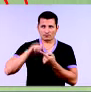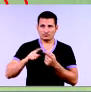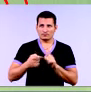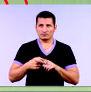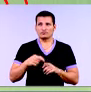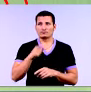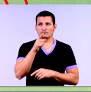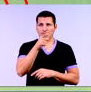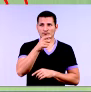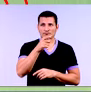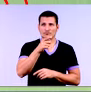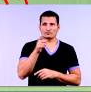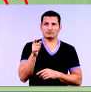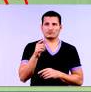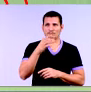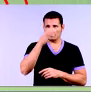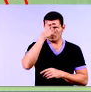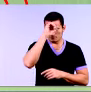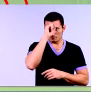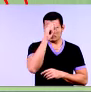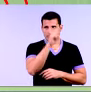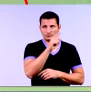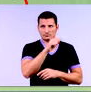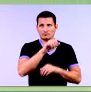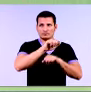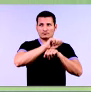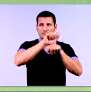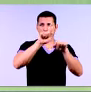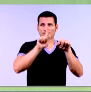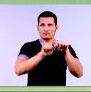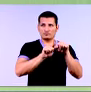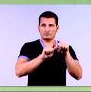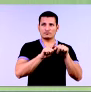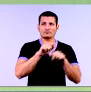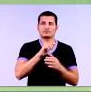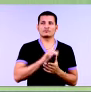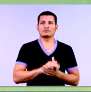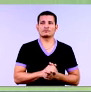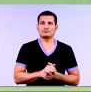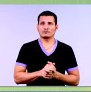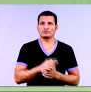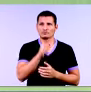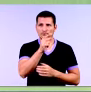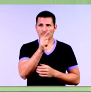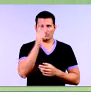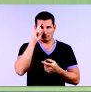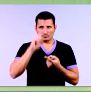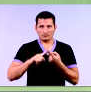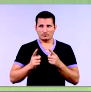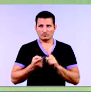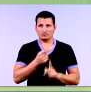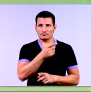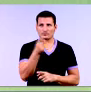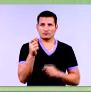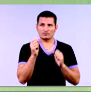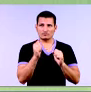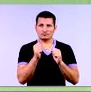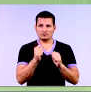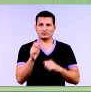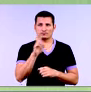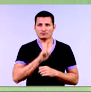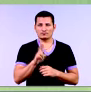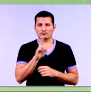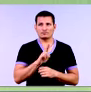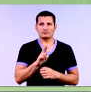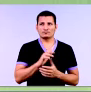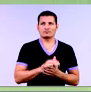lá na linguagem, lá em algoritmo, quando fizeram. Essa lógica vocês podem aplicar, como